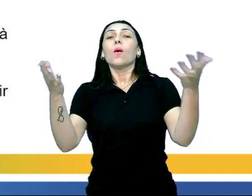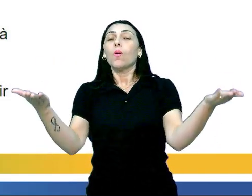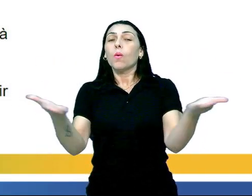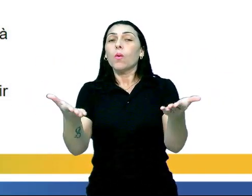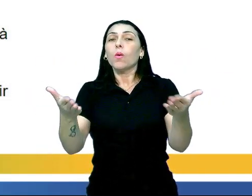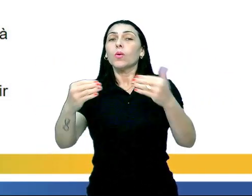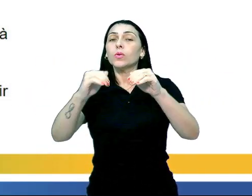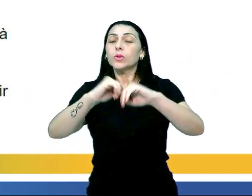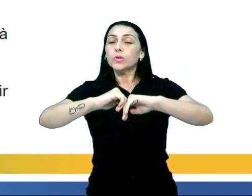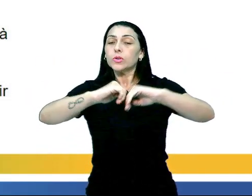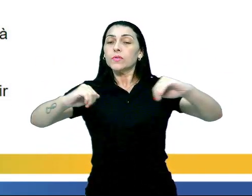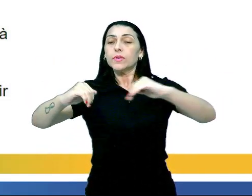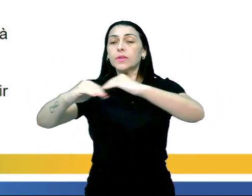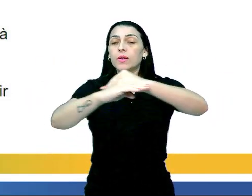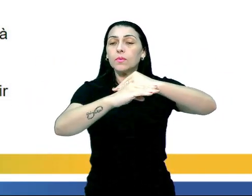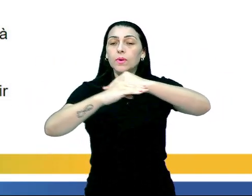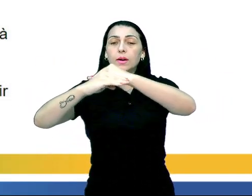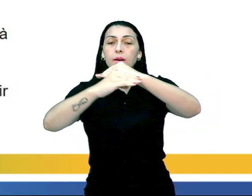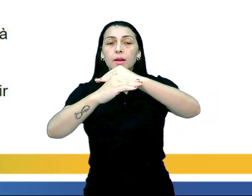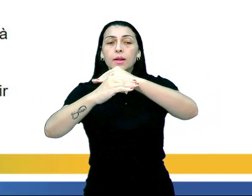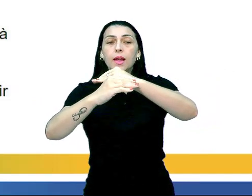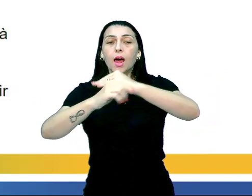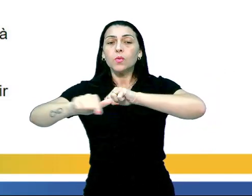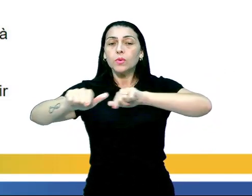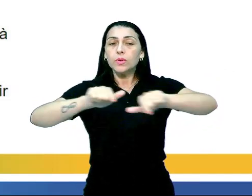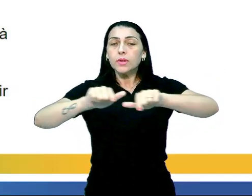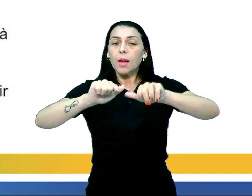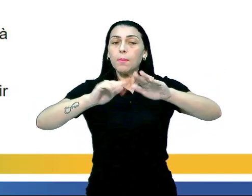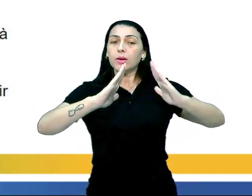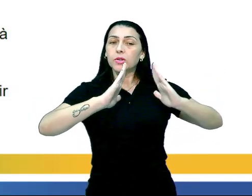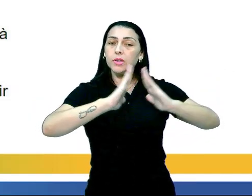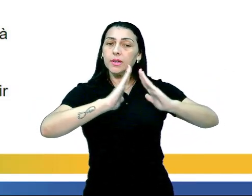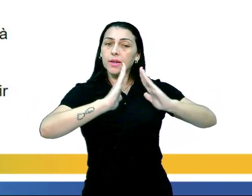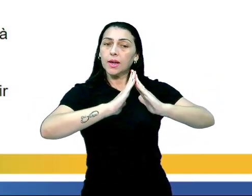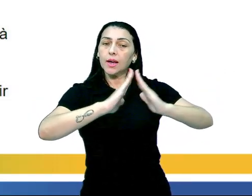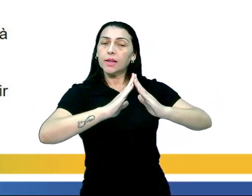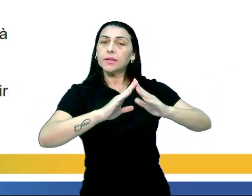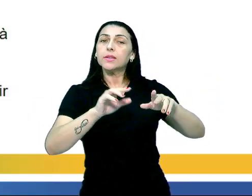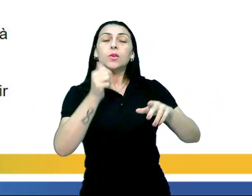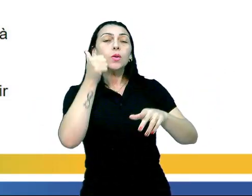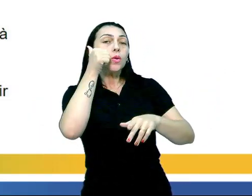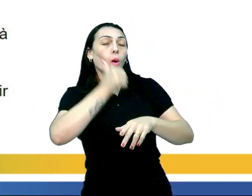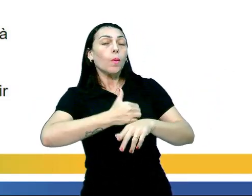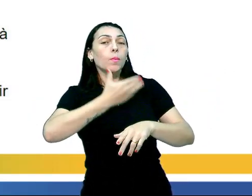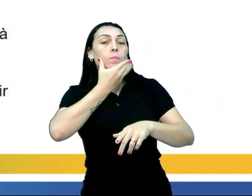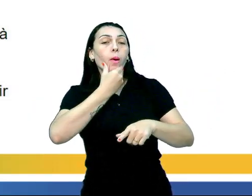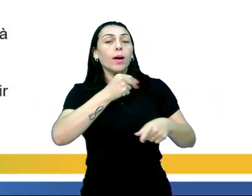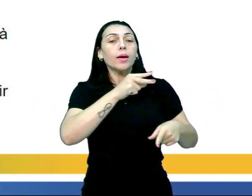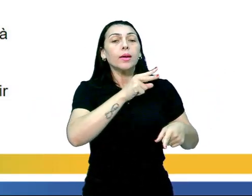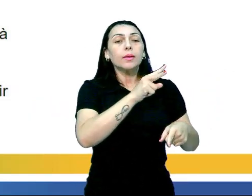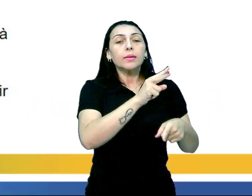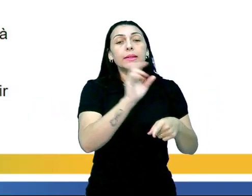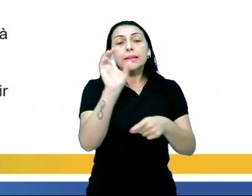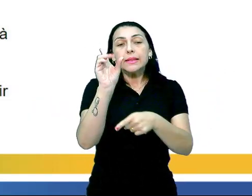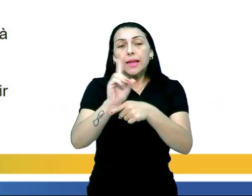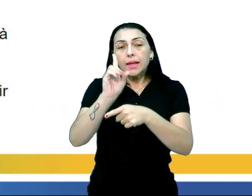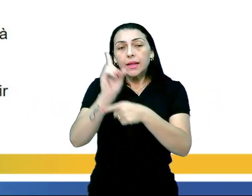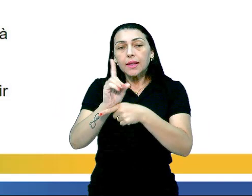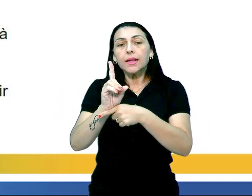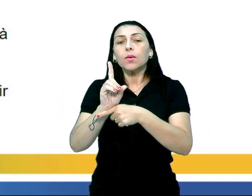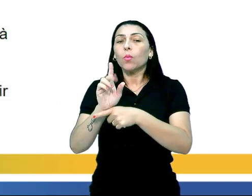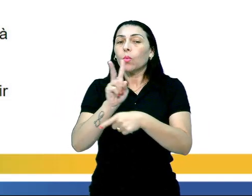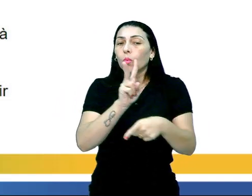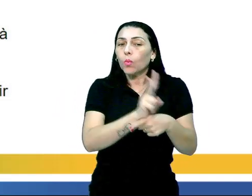atual divisão igualitária das tarefas domésticas entre homens e mulheres. D,